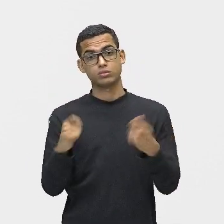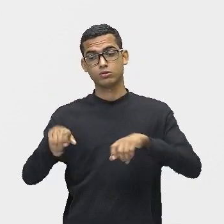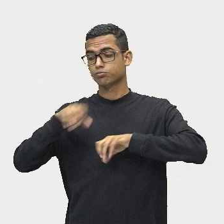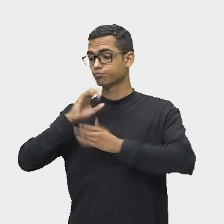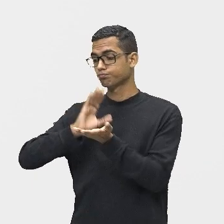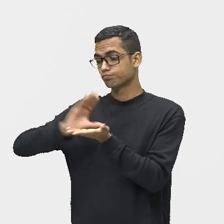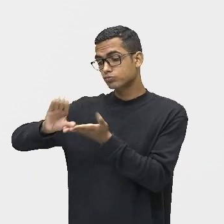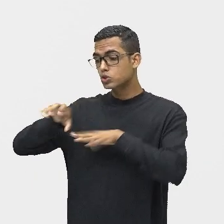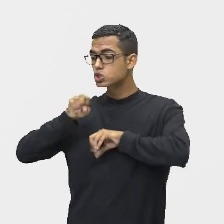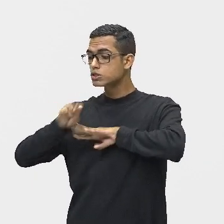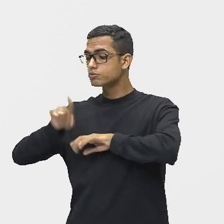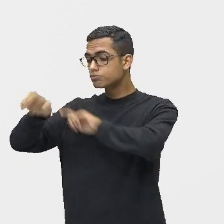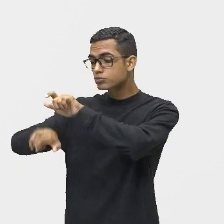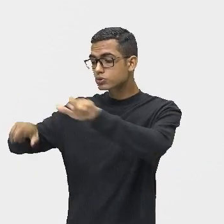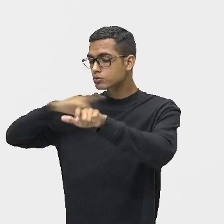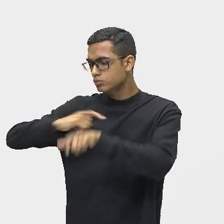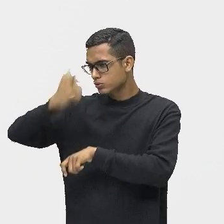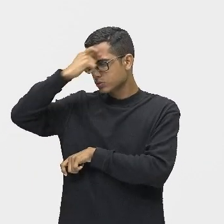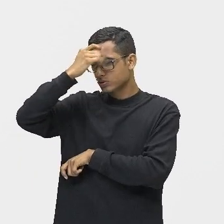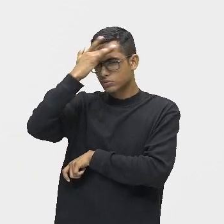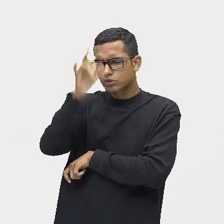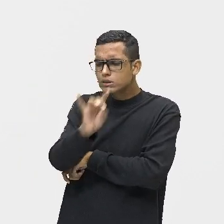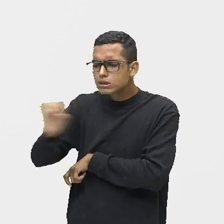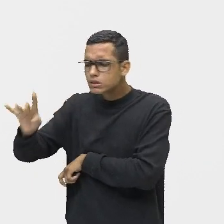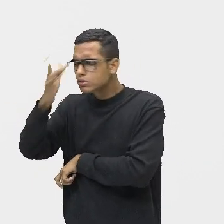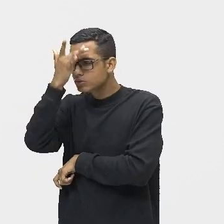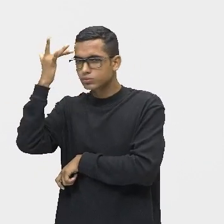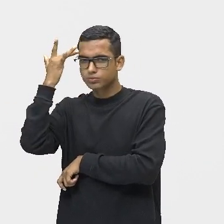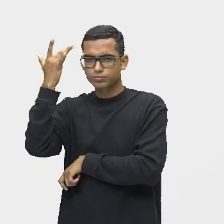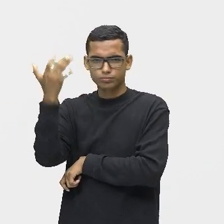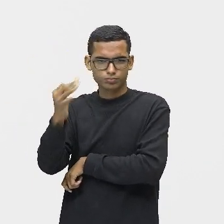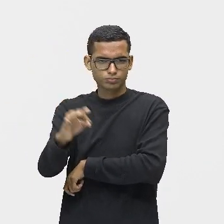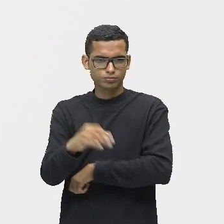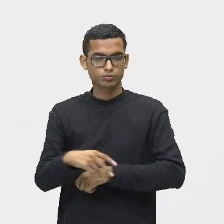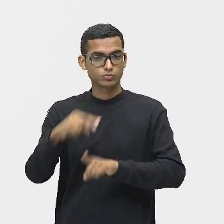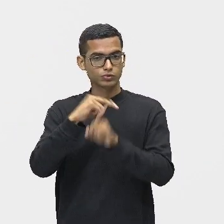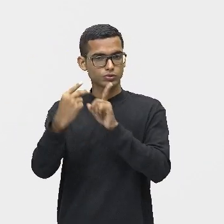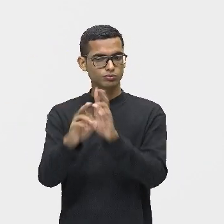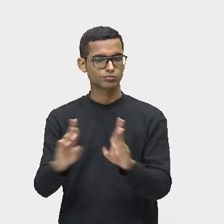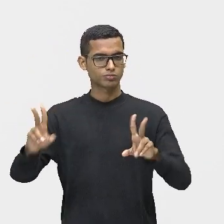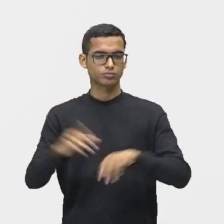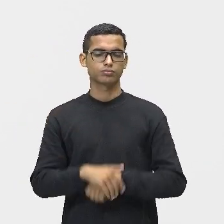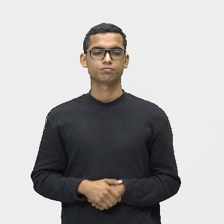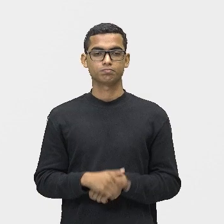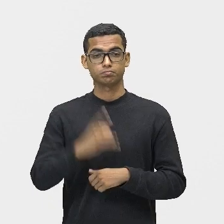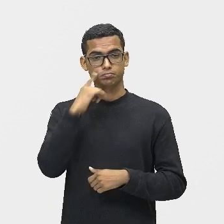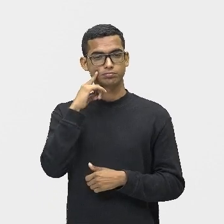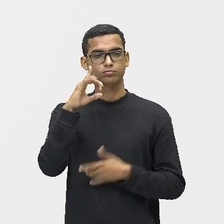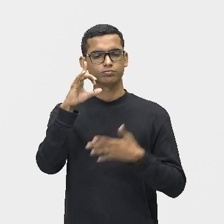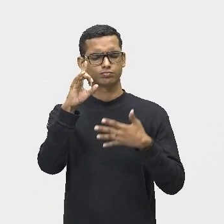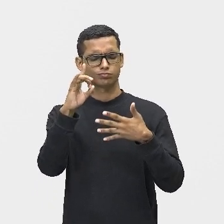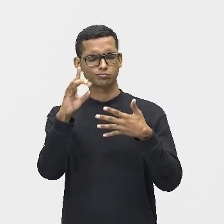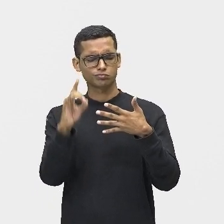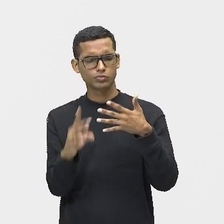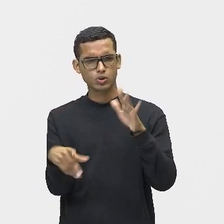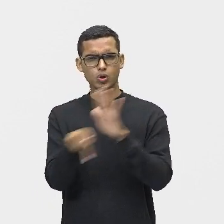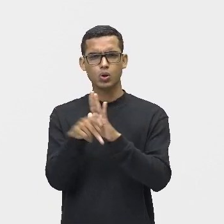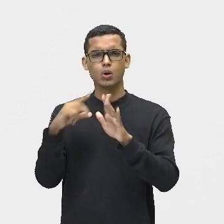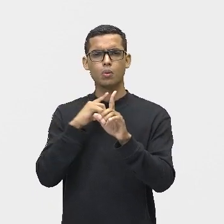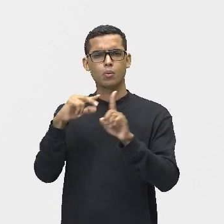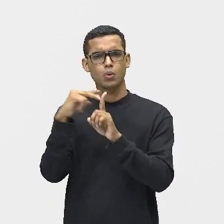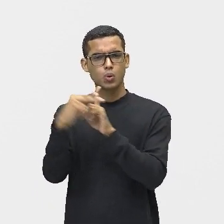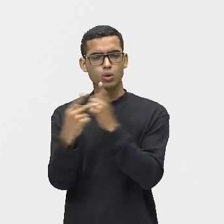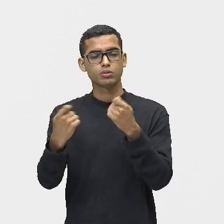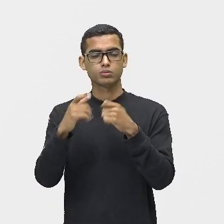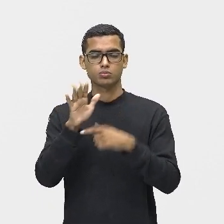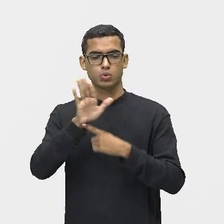vista diferente, certo? E claro, para cada ponto de vista, a gente tem que apresentar argumentos. Olha